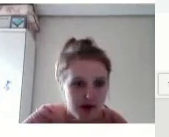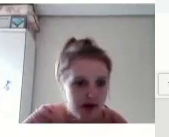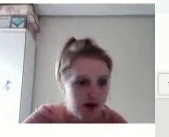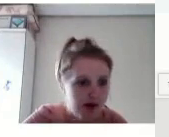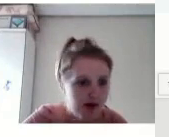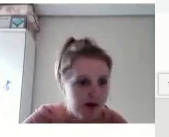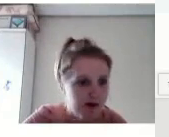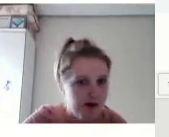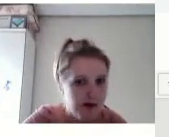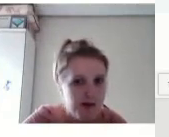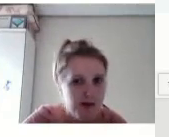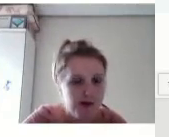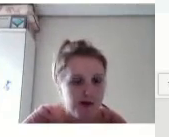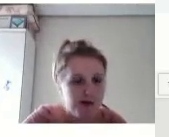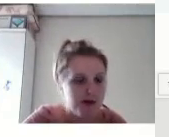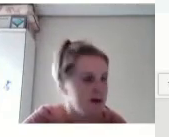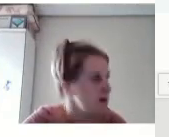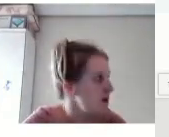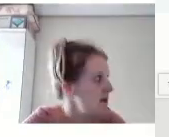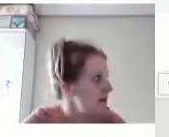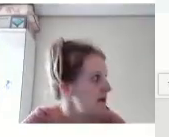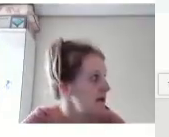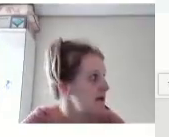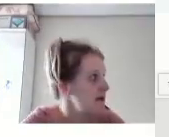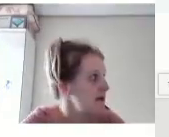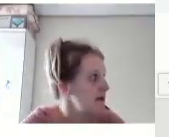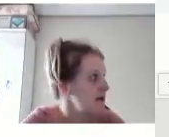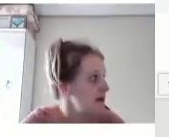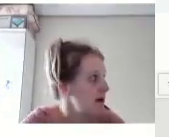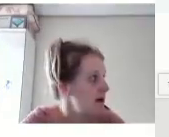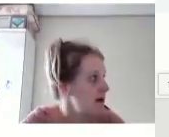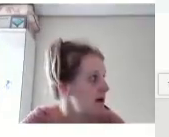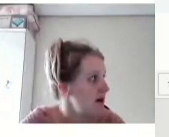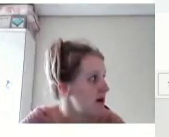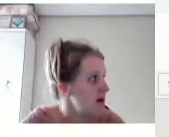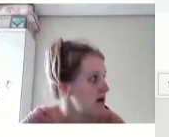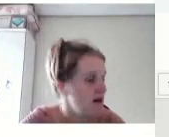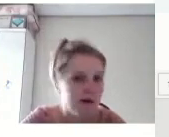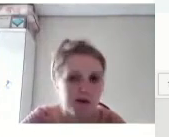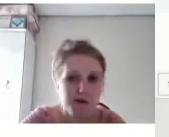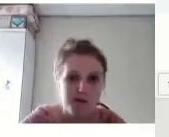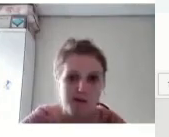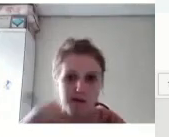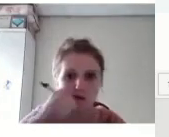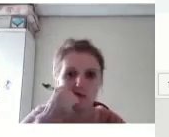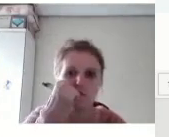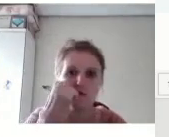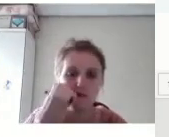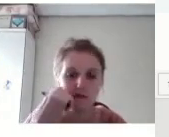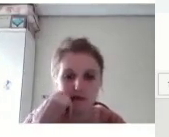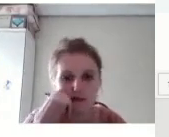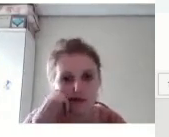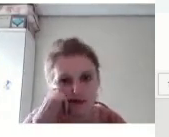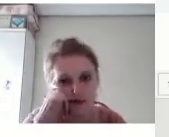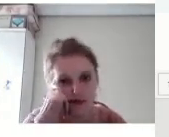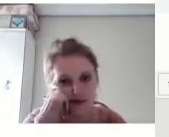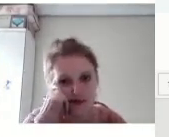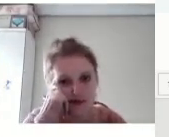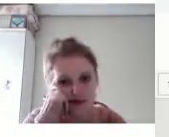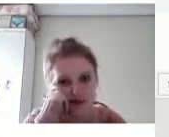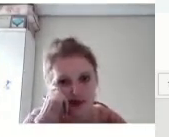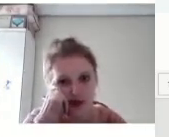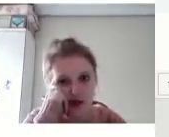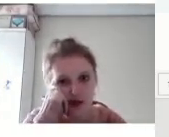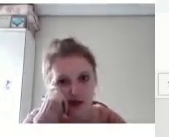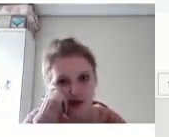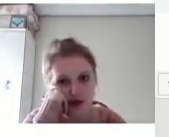evolução temporal de quantidades em mecânica clássica. A derivada temporal de uma quantidade, ou seja, a variação temporal dela, é